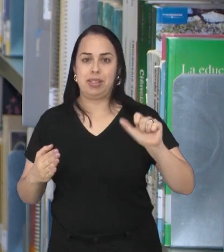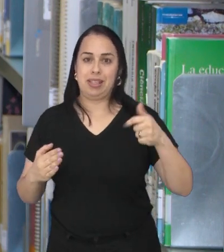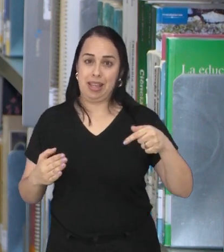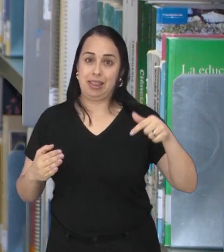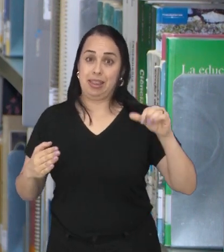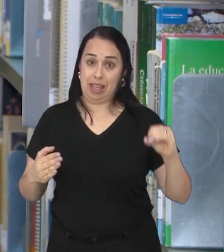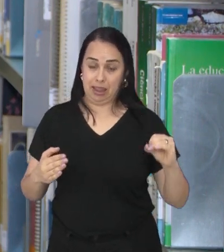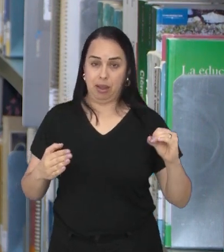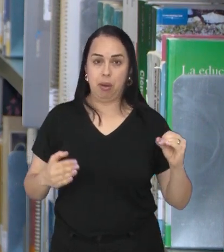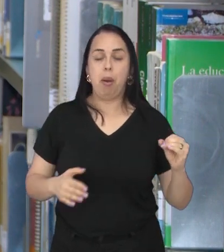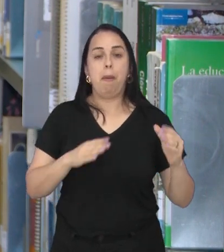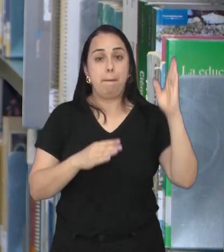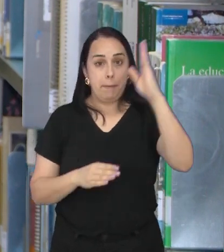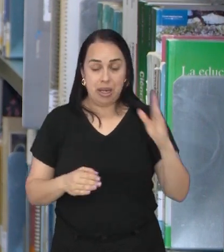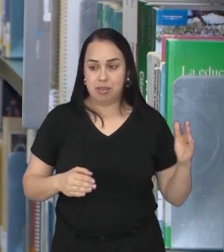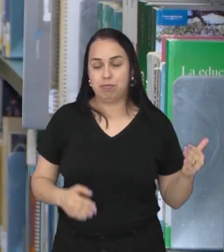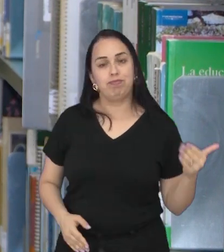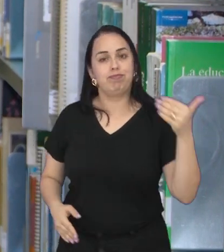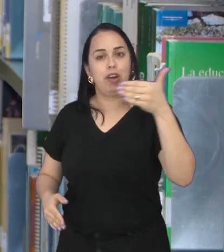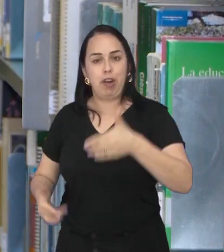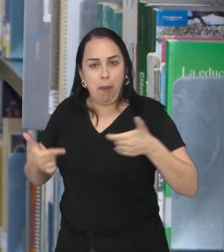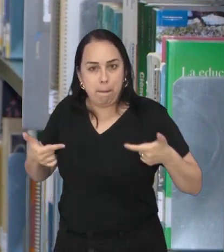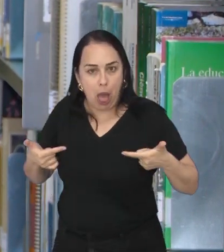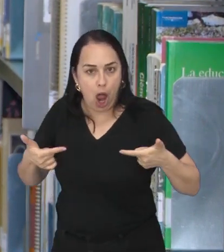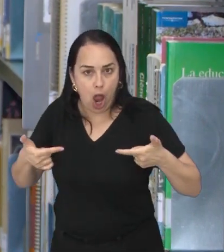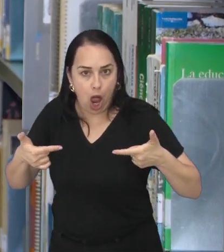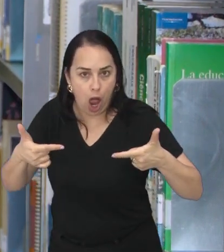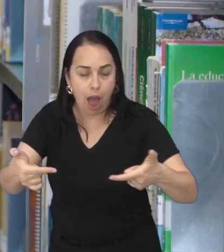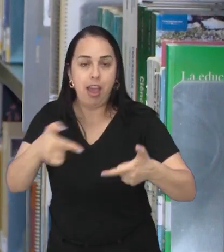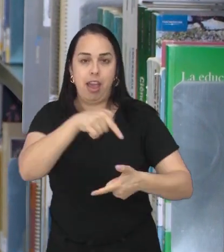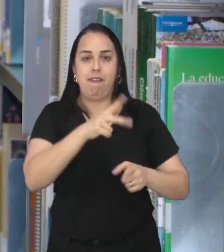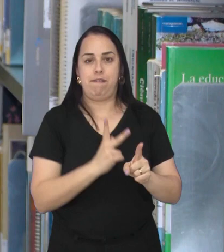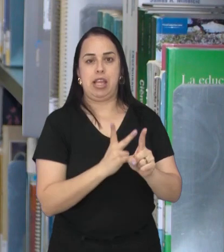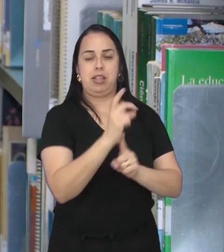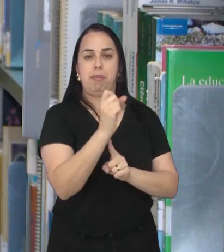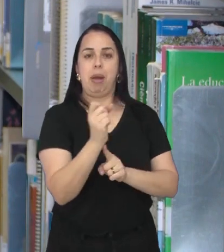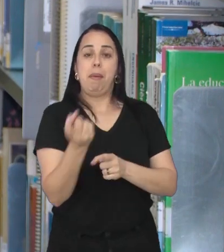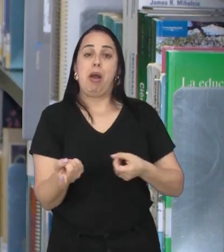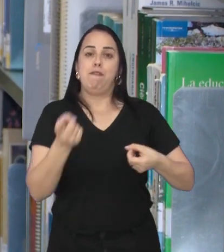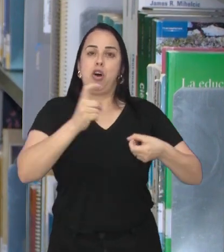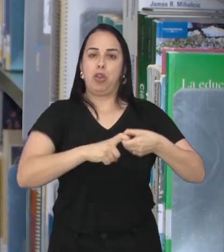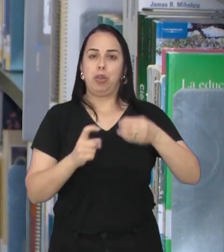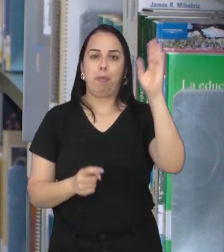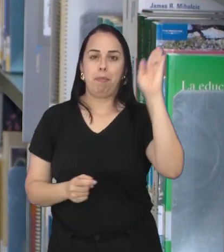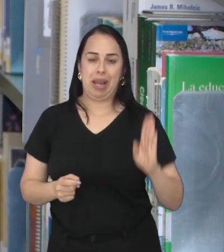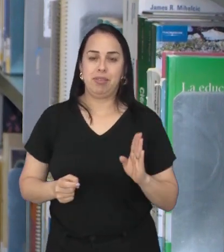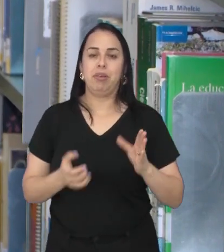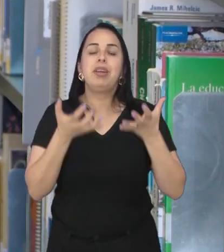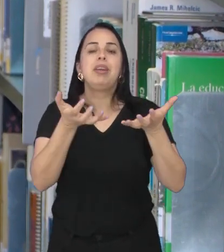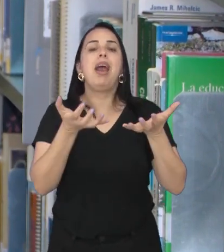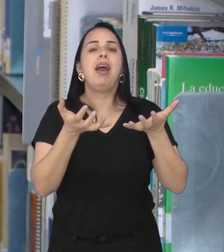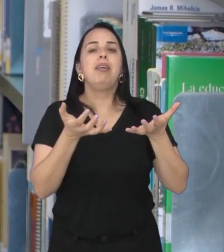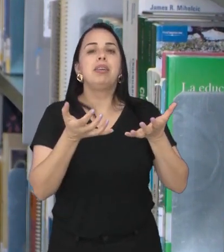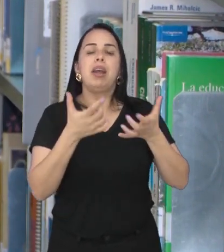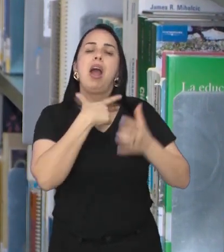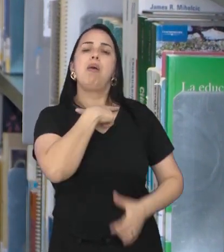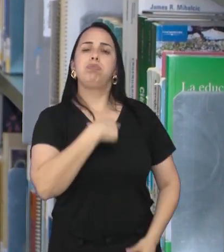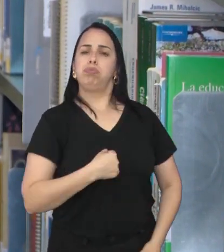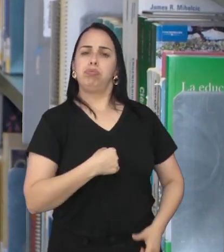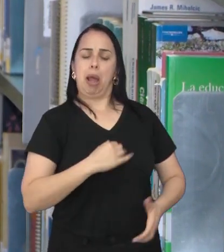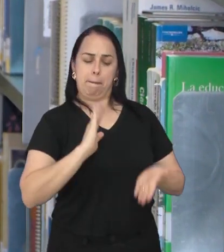1870. O Brasil foi até o Paraguai, guerreou, os militares venceram, mas quando voltaram, queriam